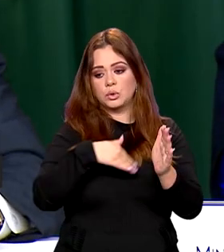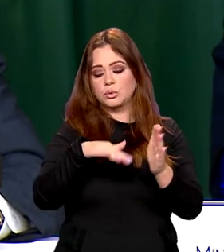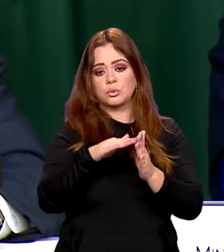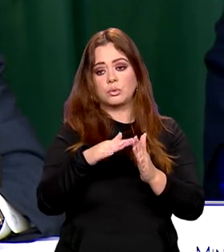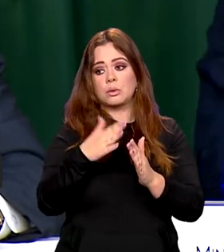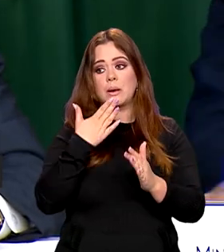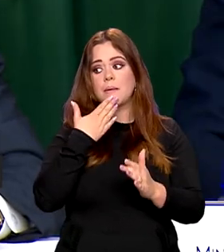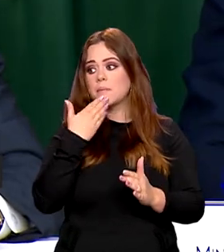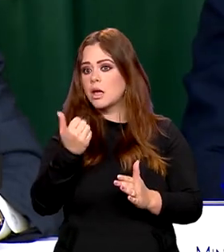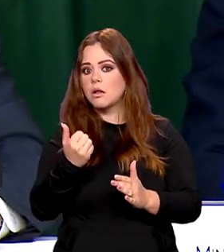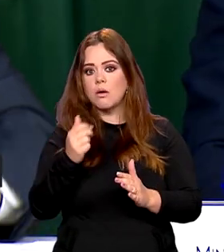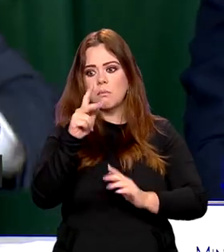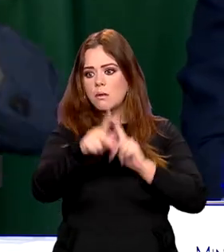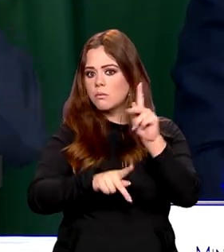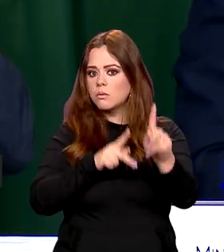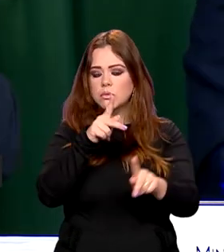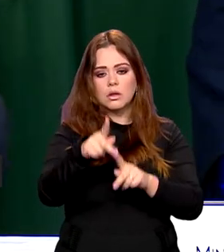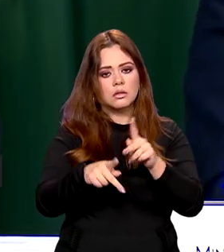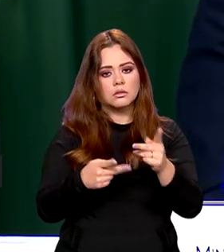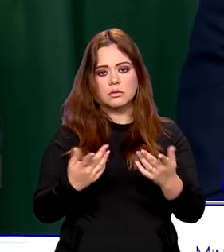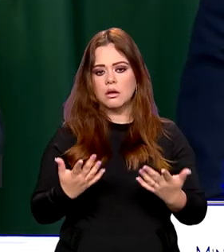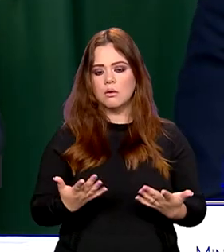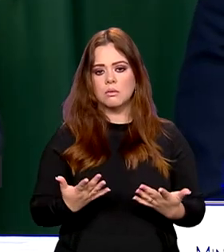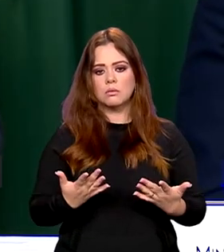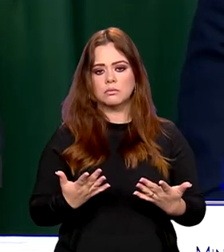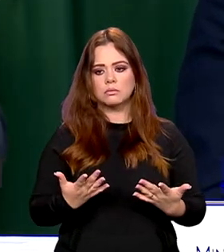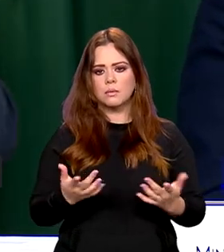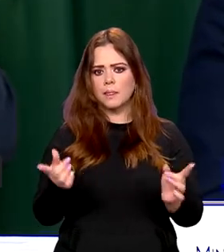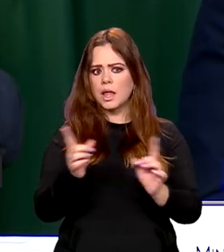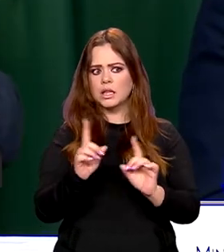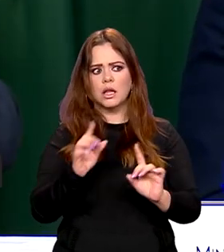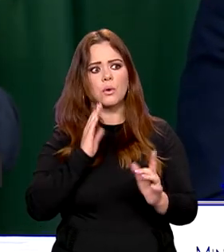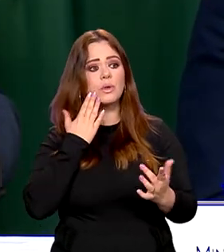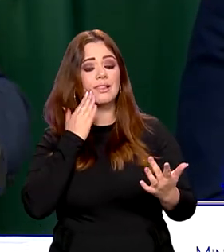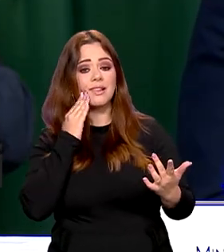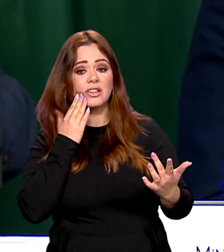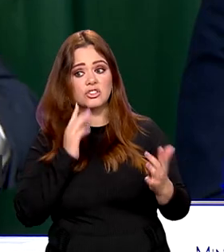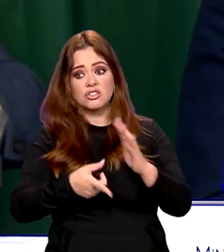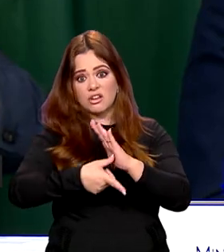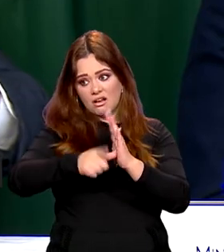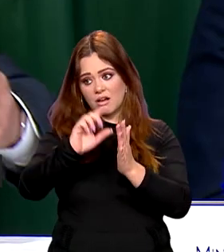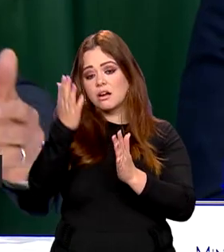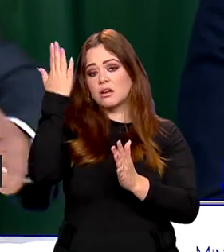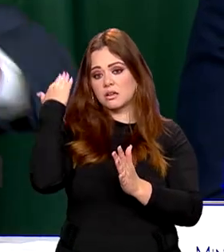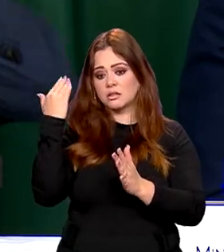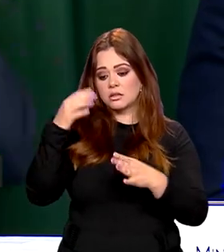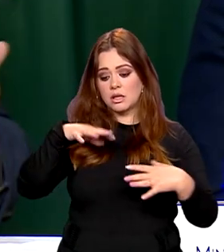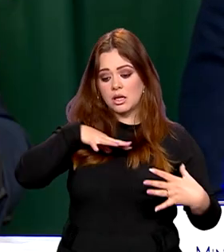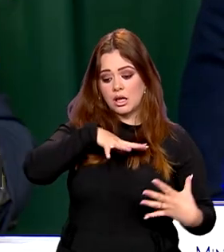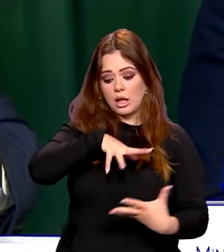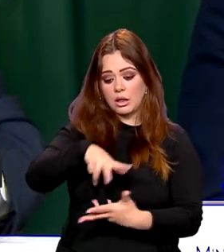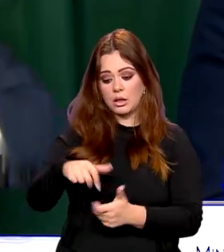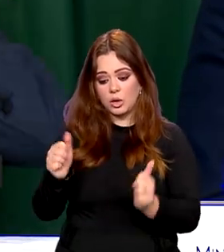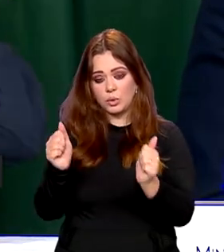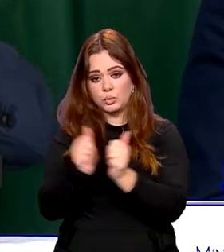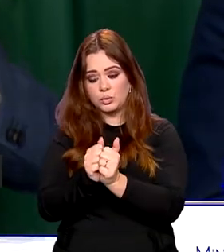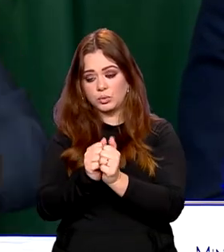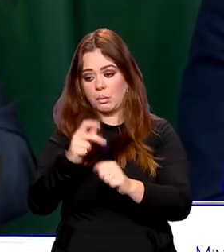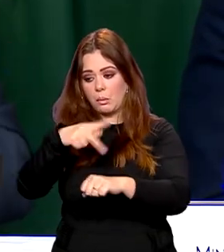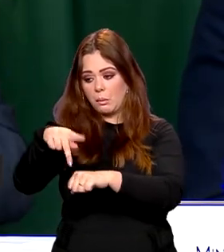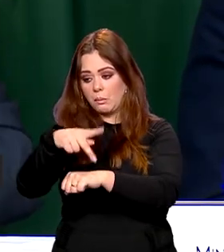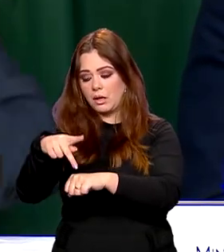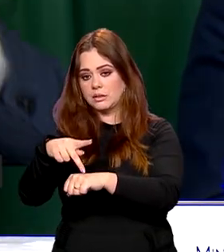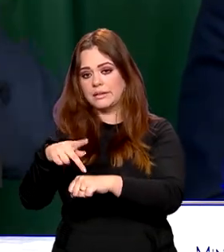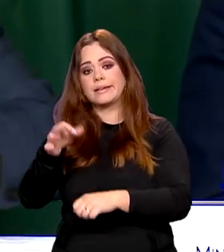mundo. A gente não compreendia que a globalização era uma coisa que interessava muito aos